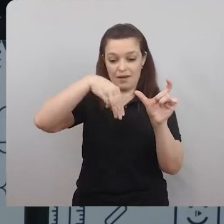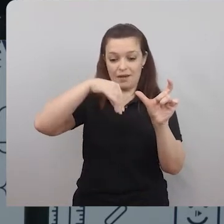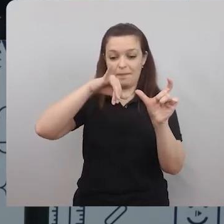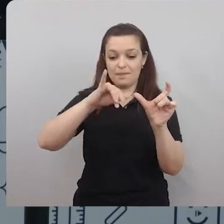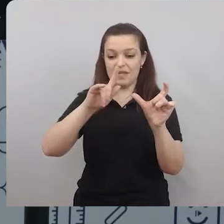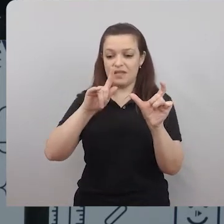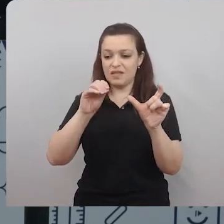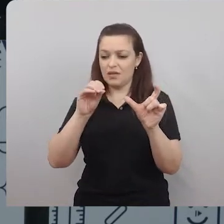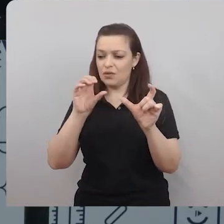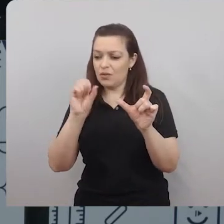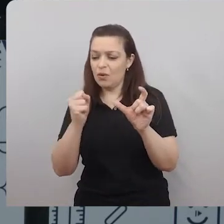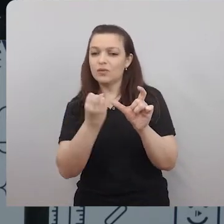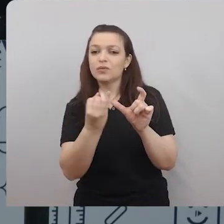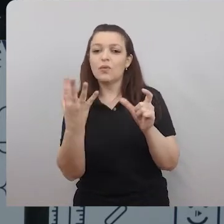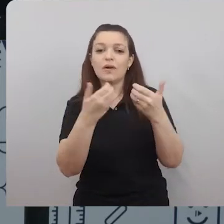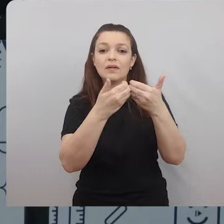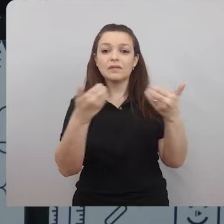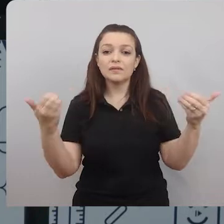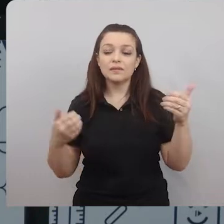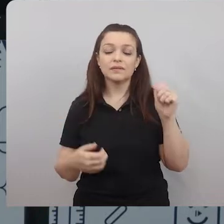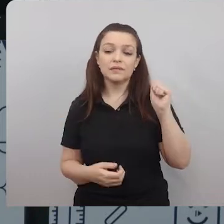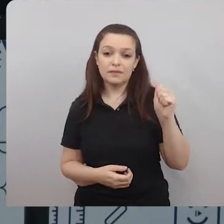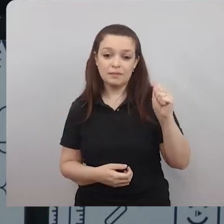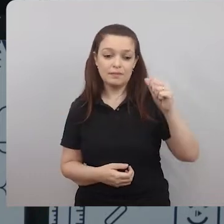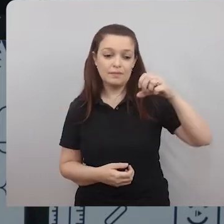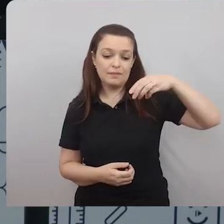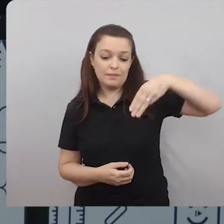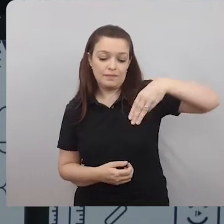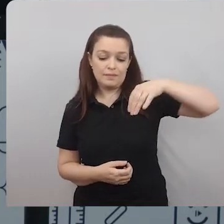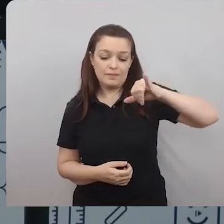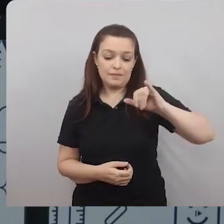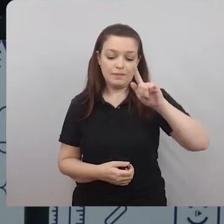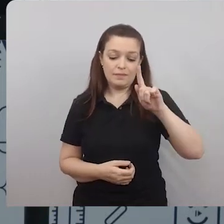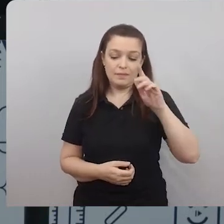amigos? Contem aí comigo.